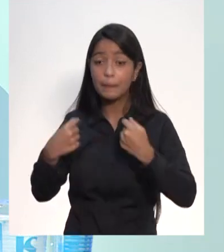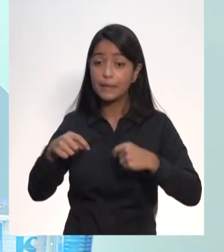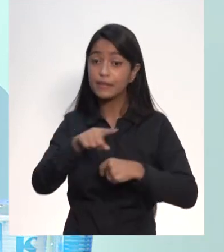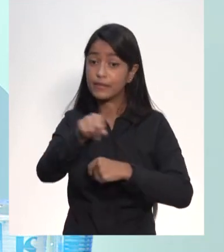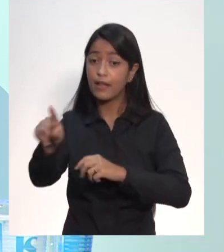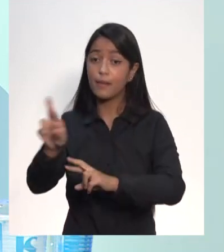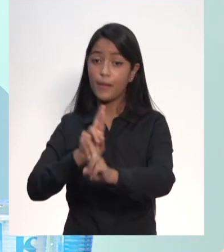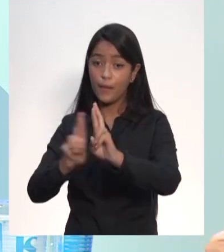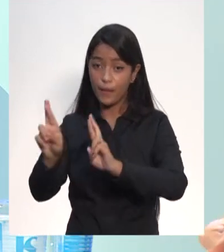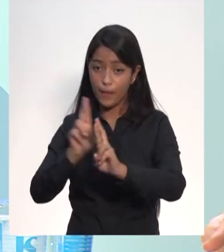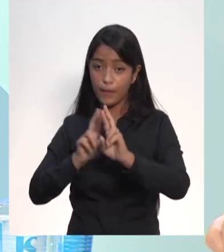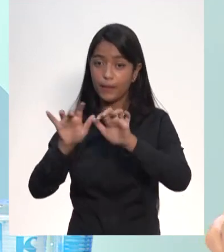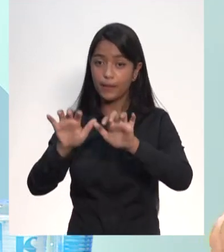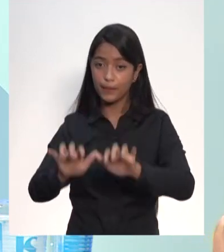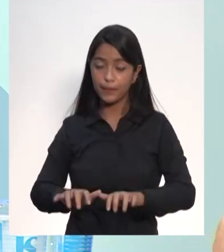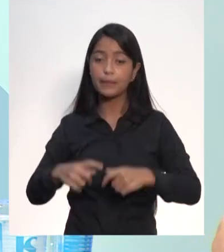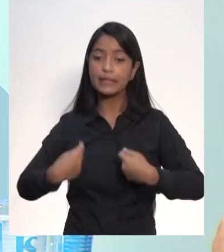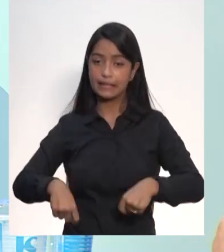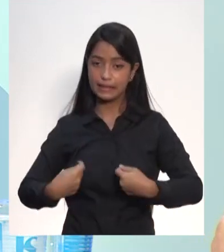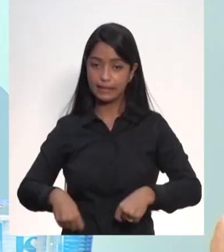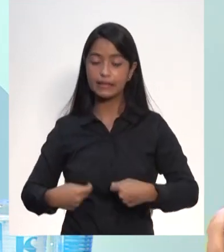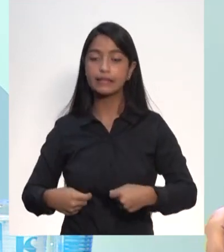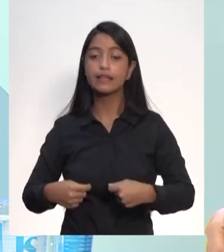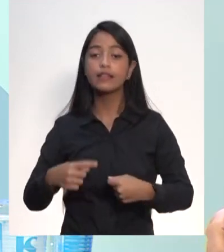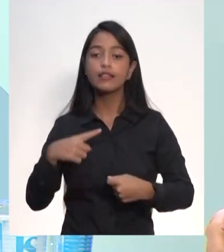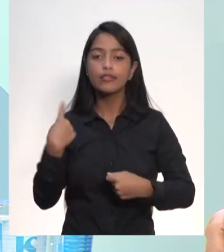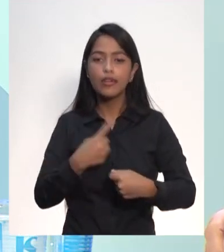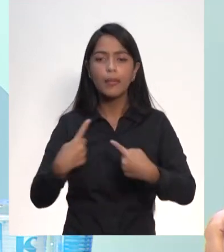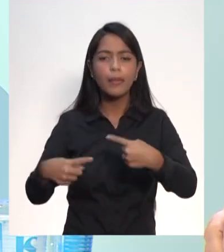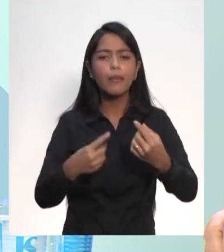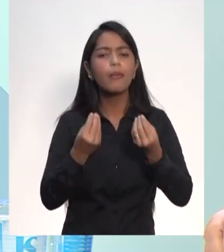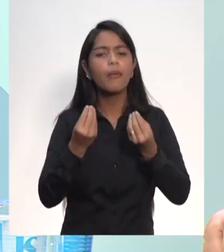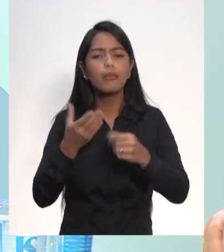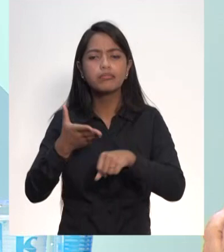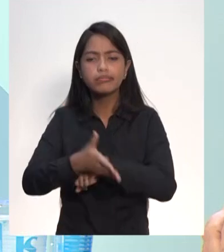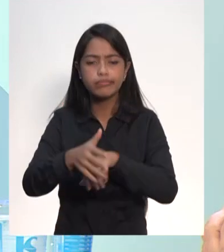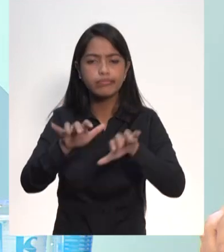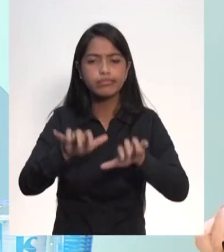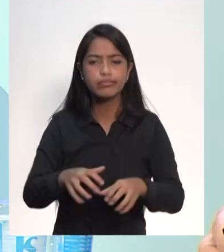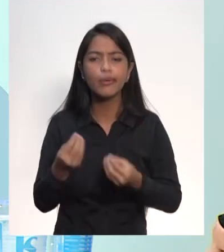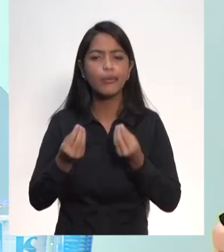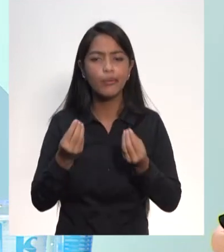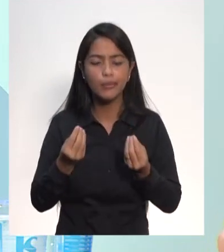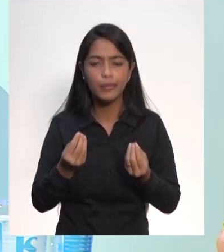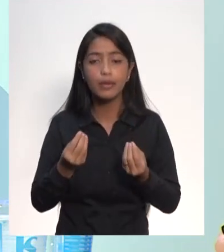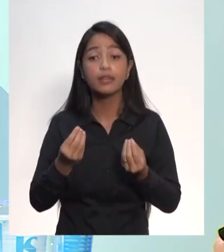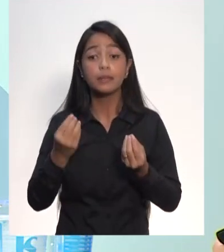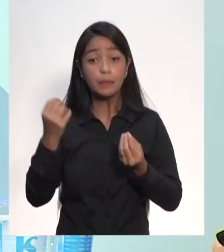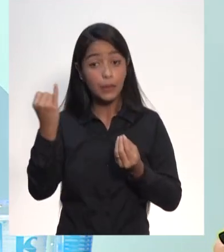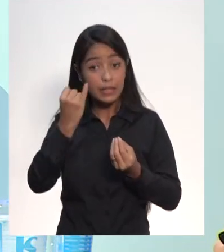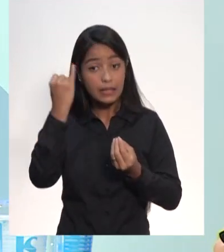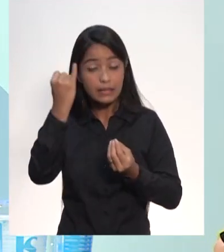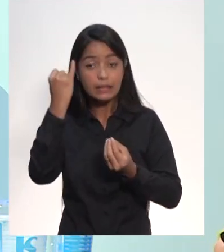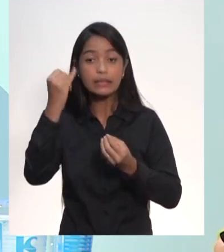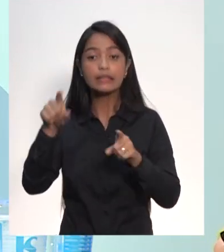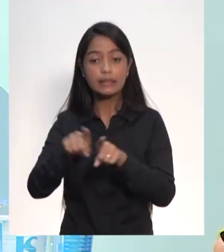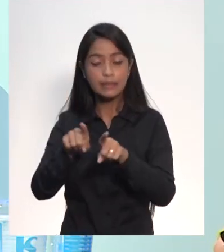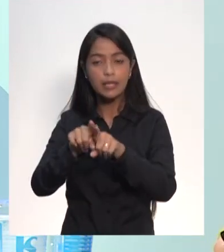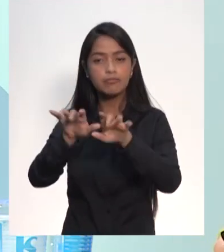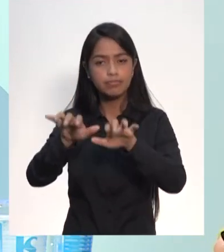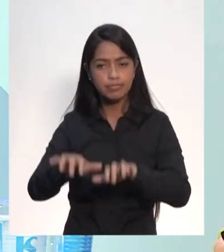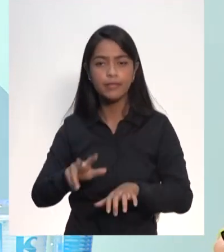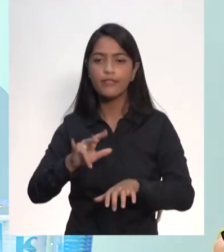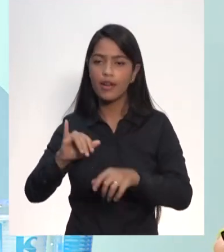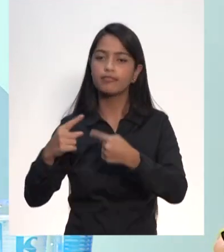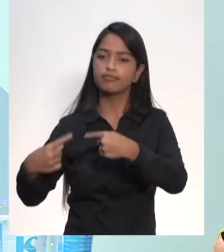a ideia é que a gente discuta um pouquinho como acessar, a gente discuta um pouco a importância do preenchimento desses questionários. Eu